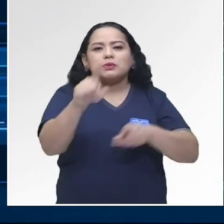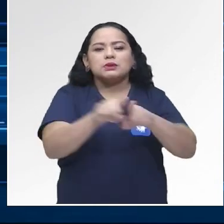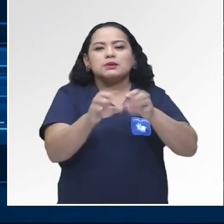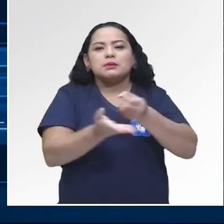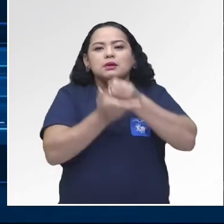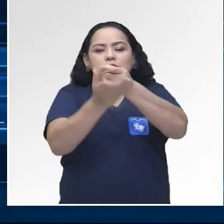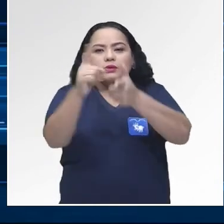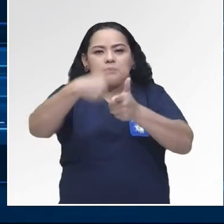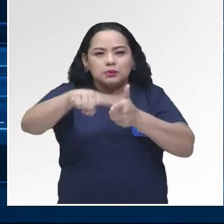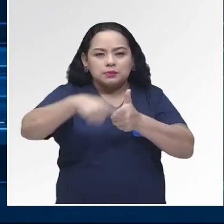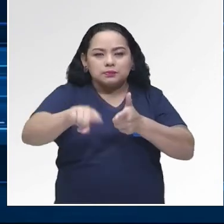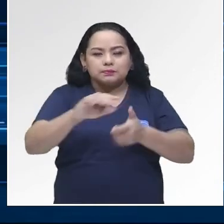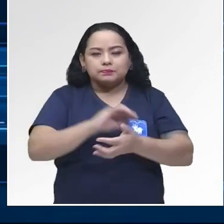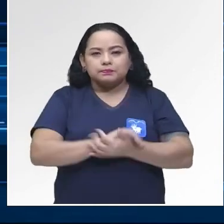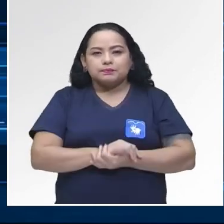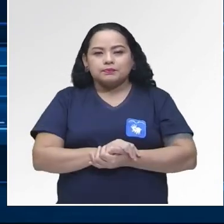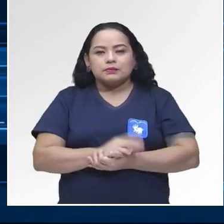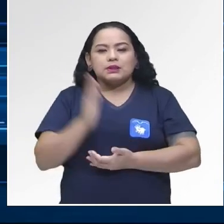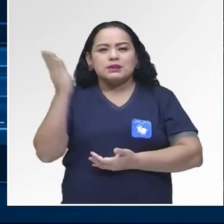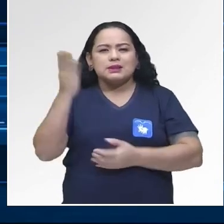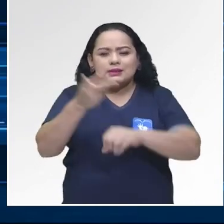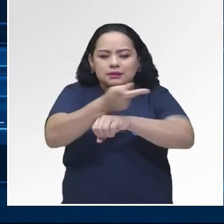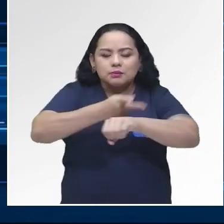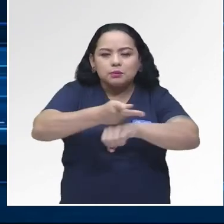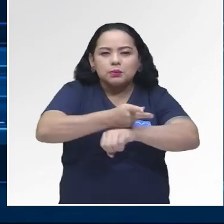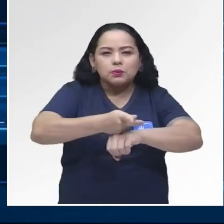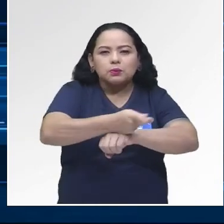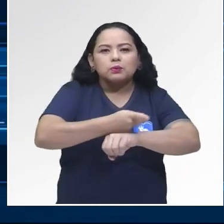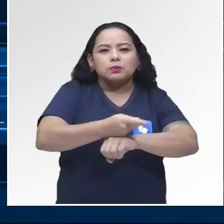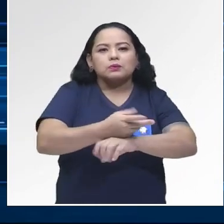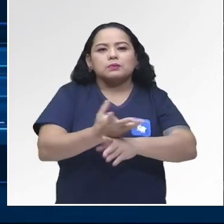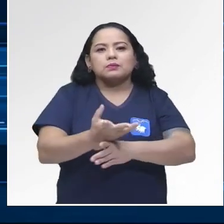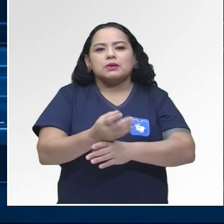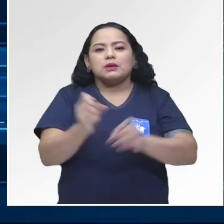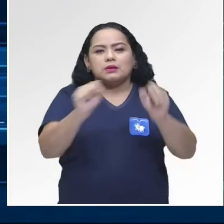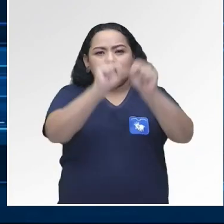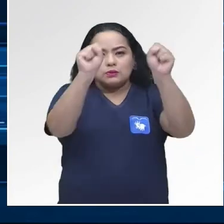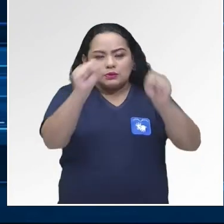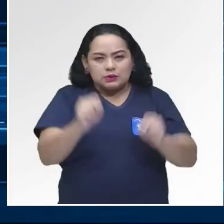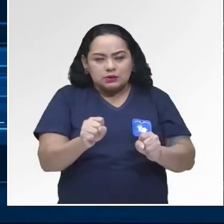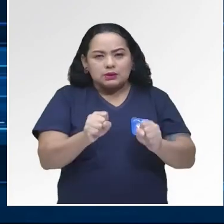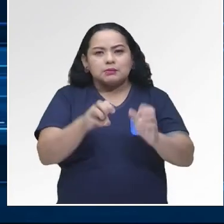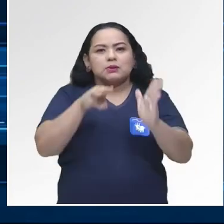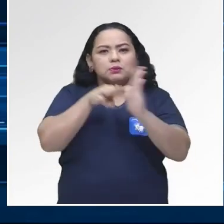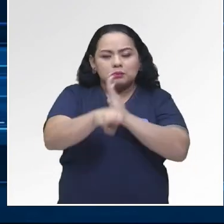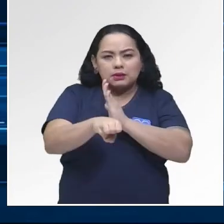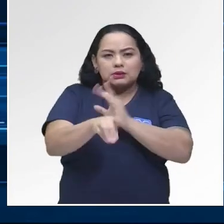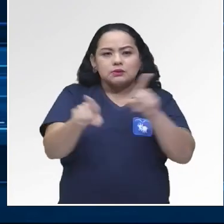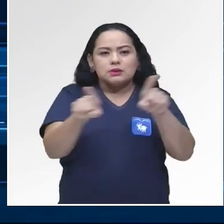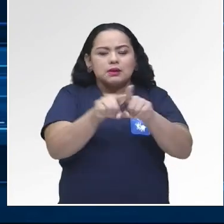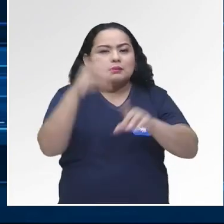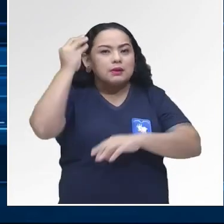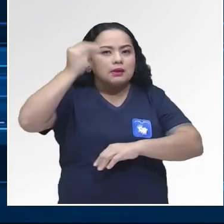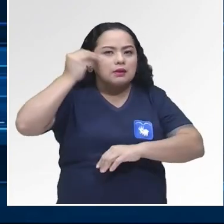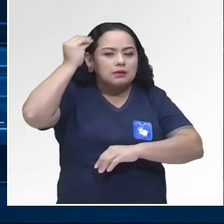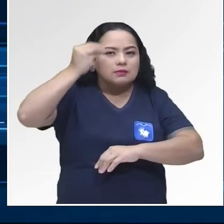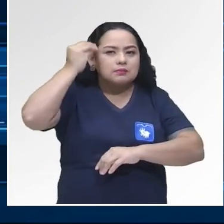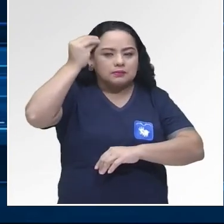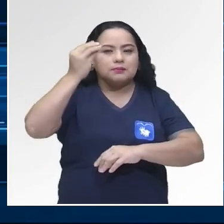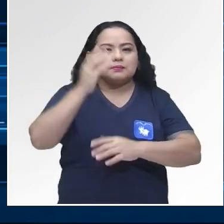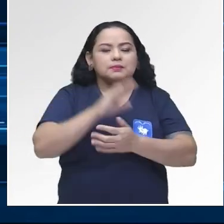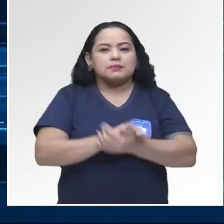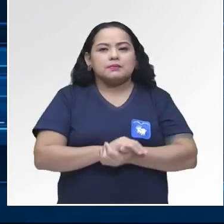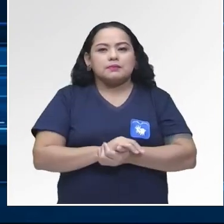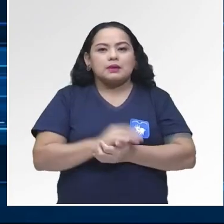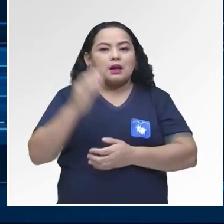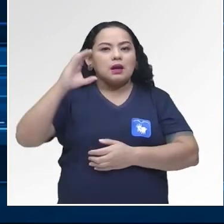problemas. E nessa busca, então, do sistema, do método e da experiência,